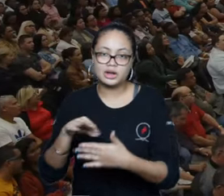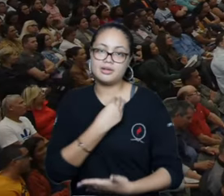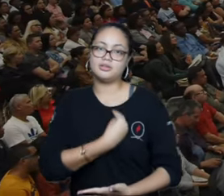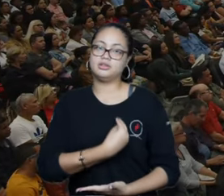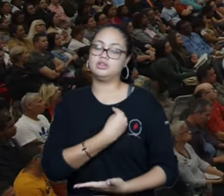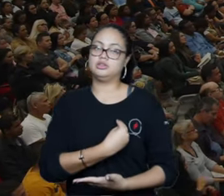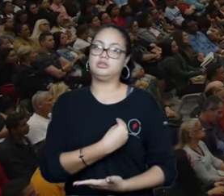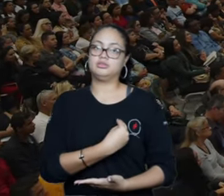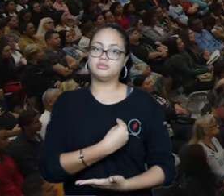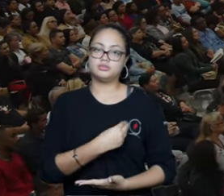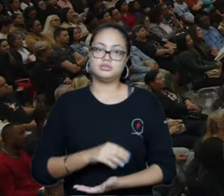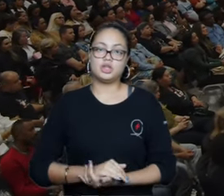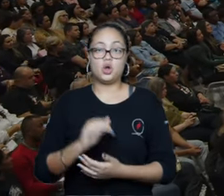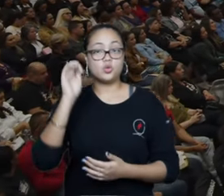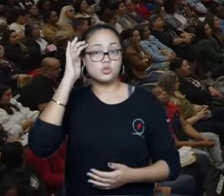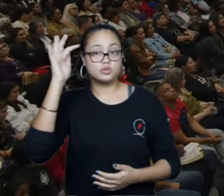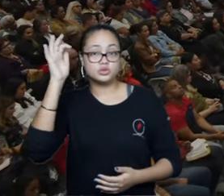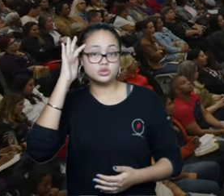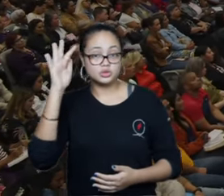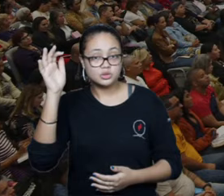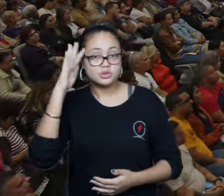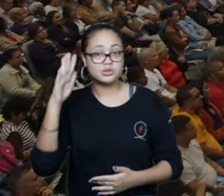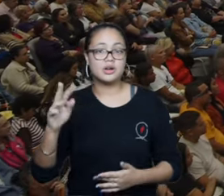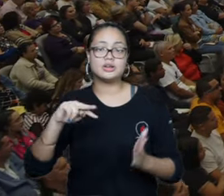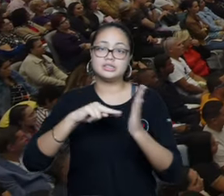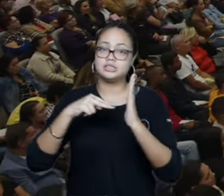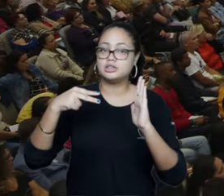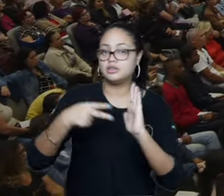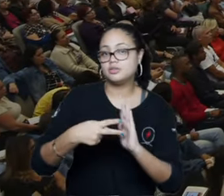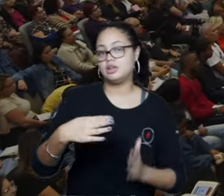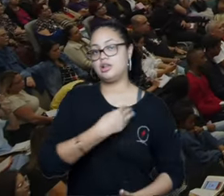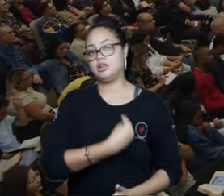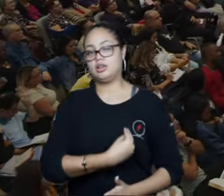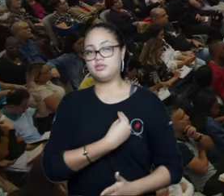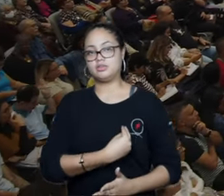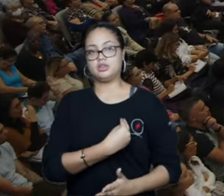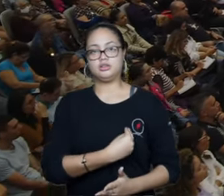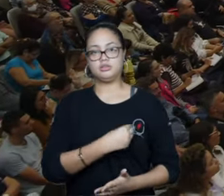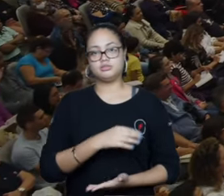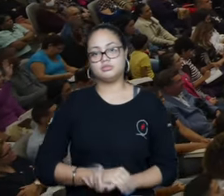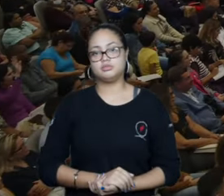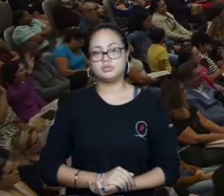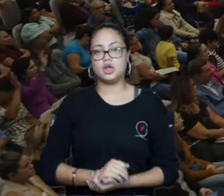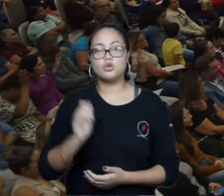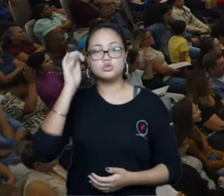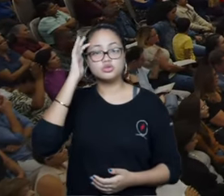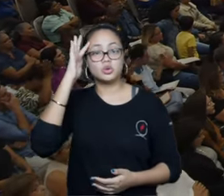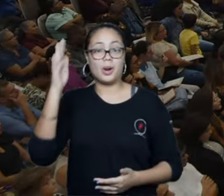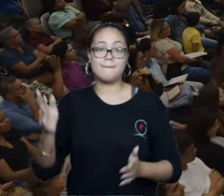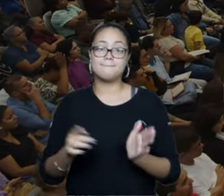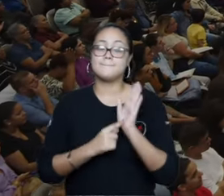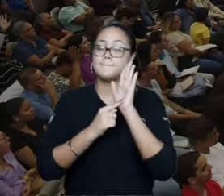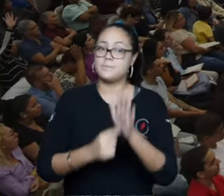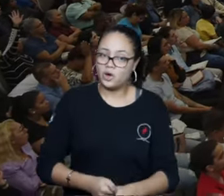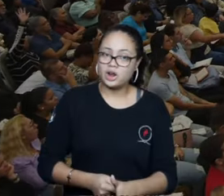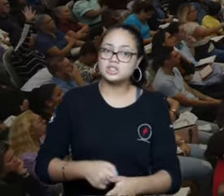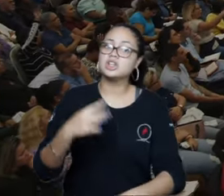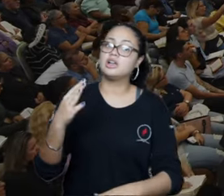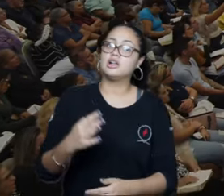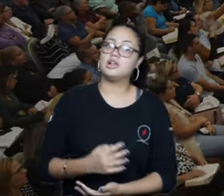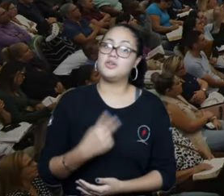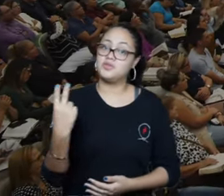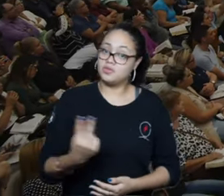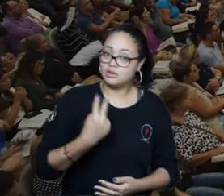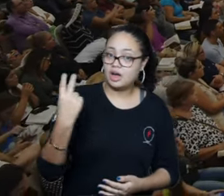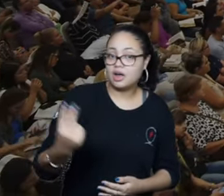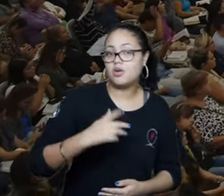vida os sonhos não significado a vida o sonho diz que vale a pena lutar por alguma